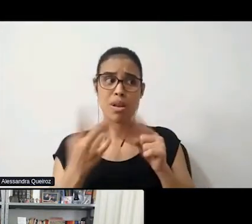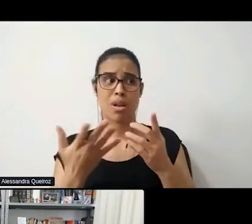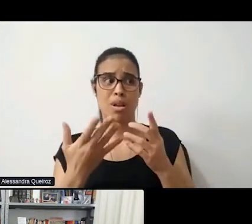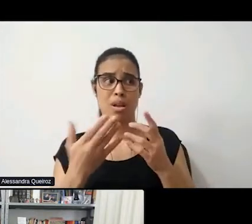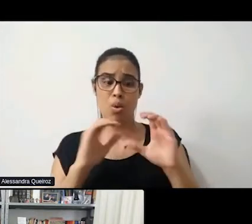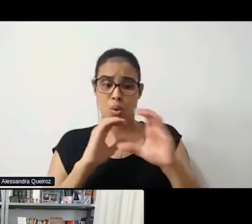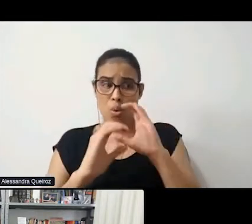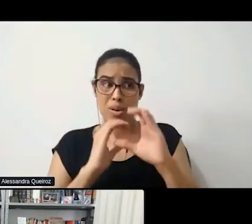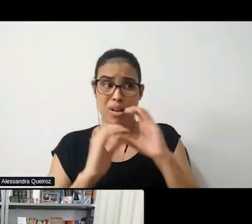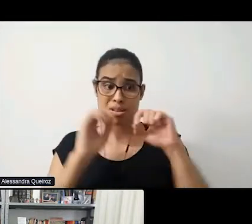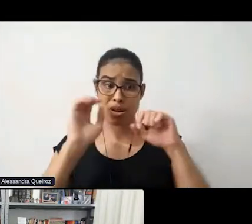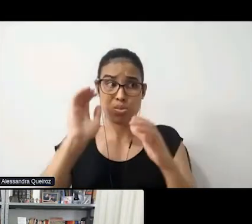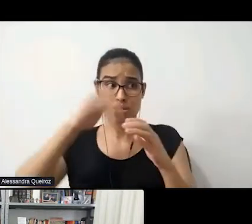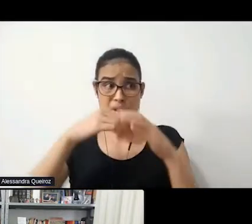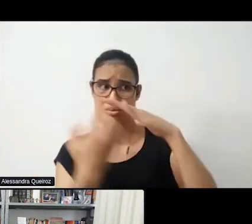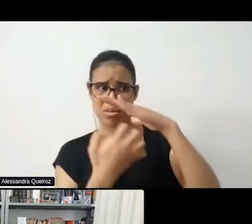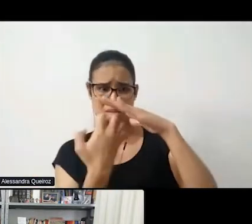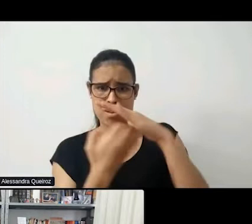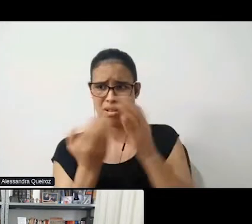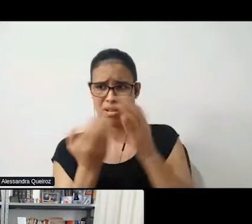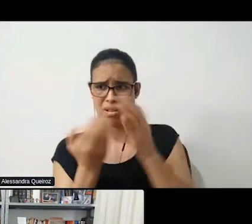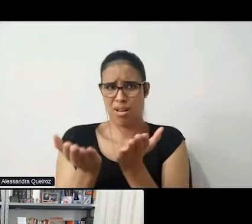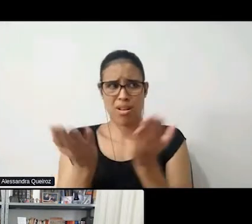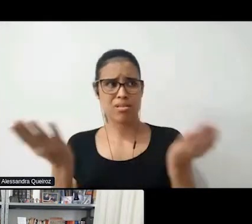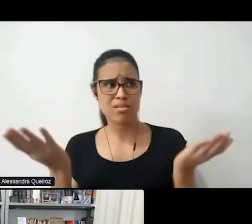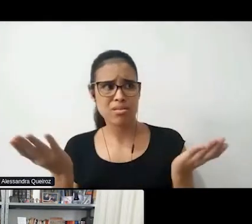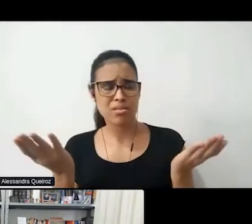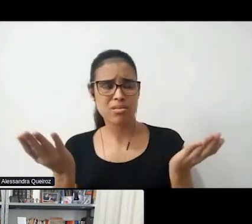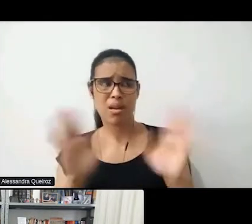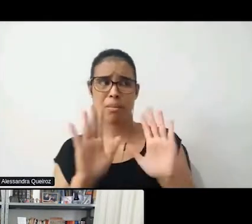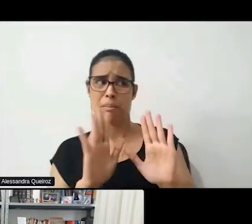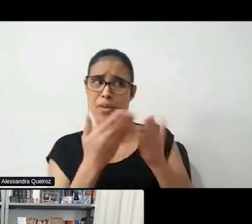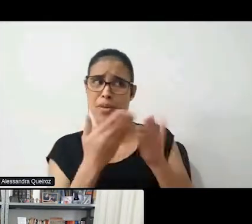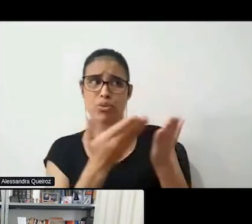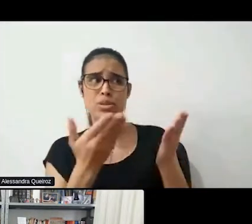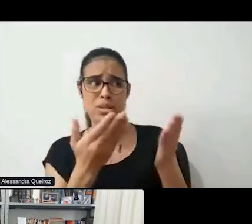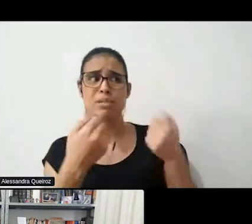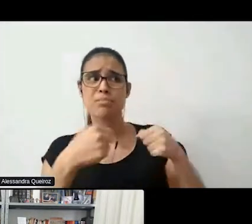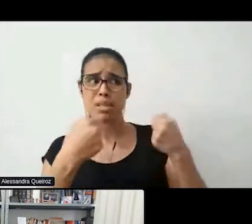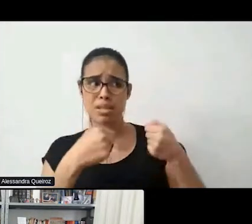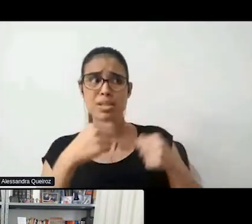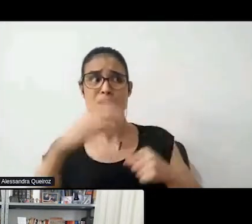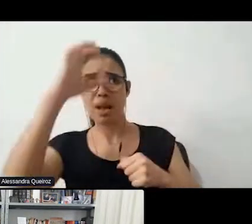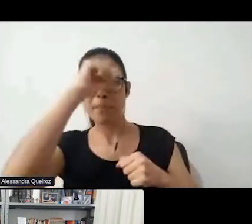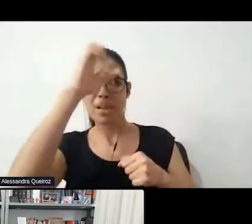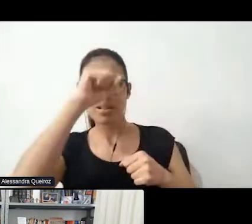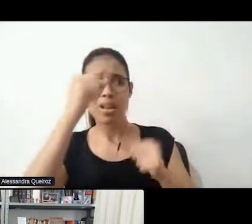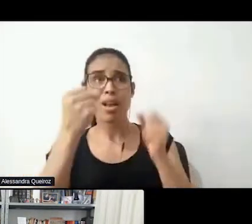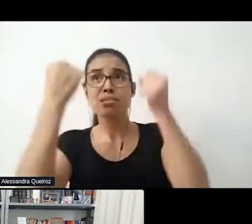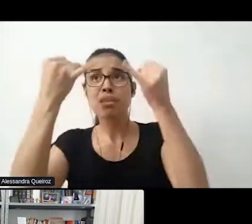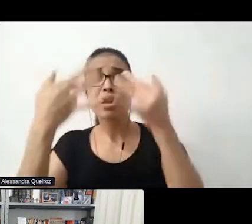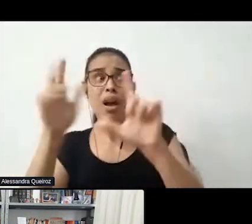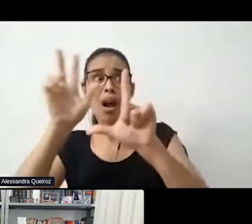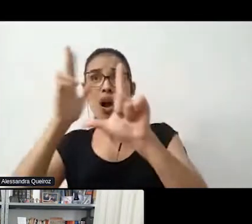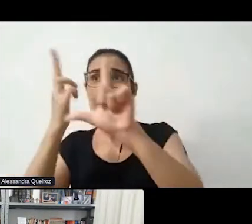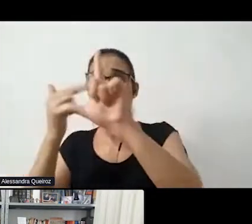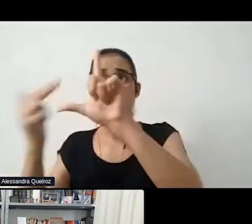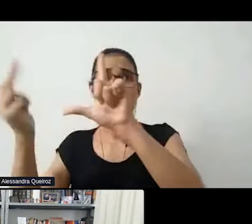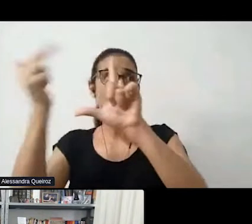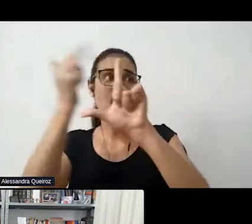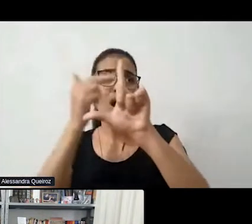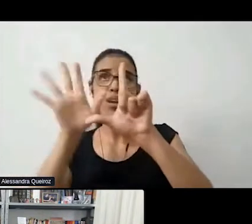comunicação é essa, mas vocês precisam de aprender a descrever as imagens, porque existe uma pessoa não visual no